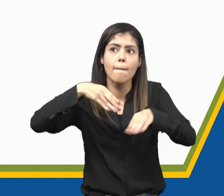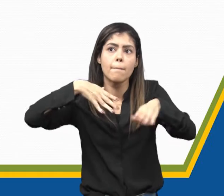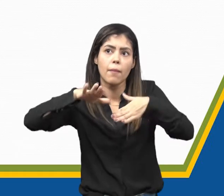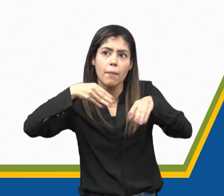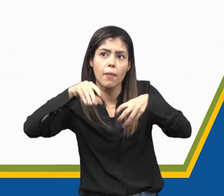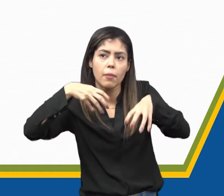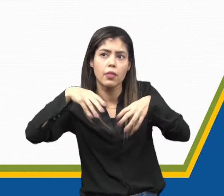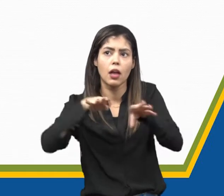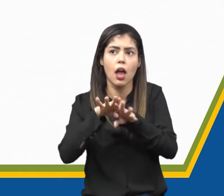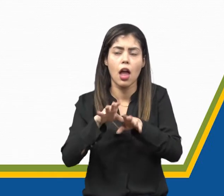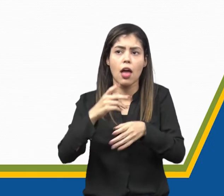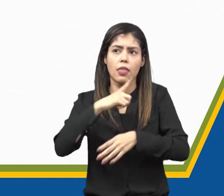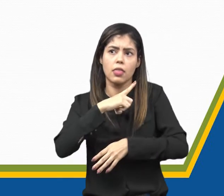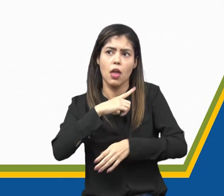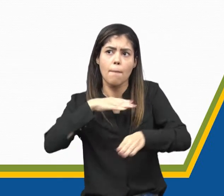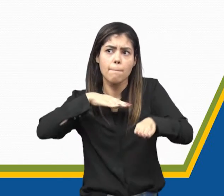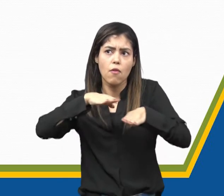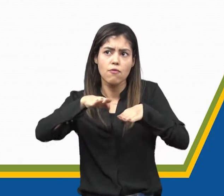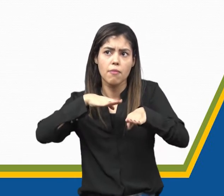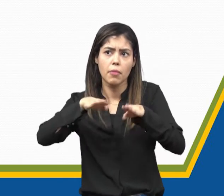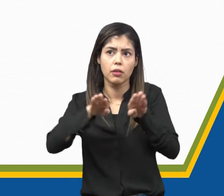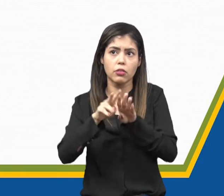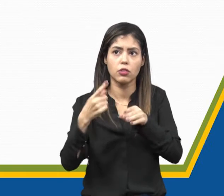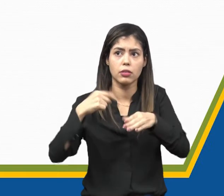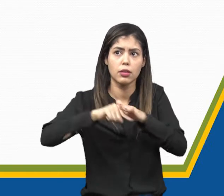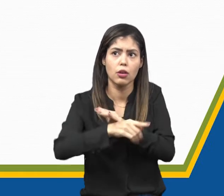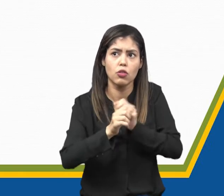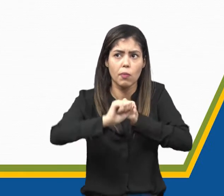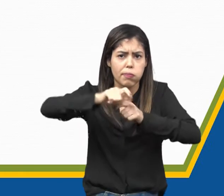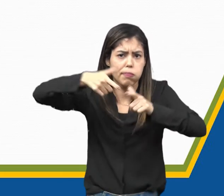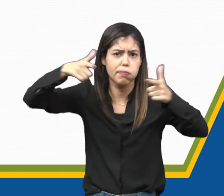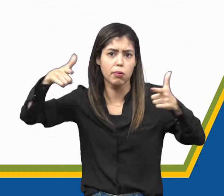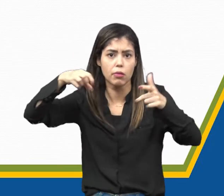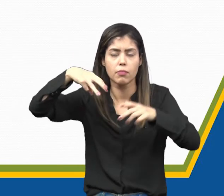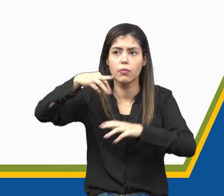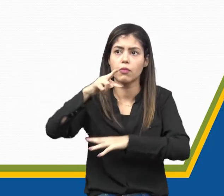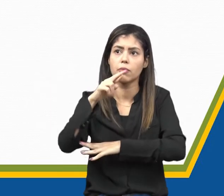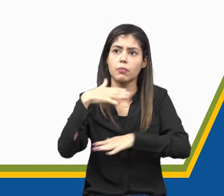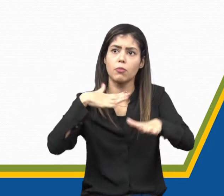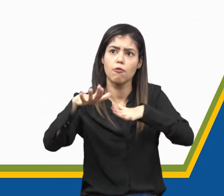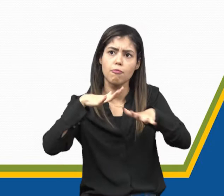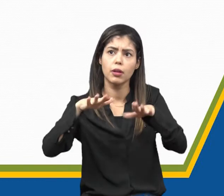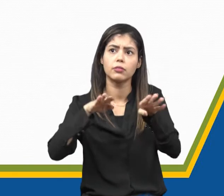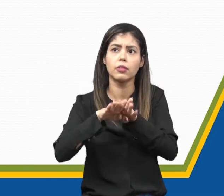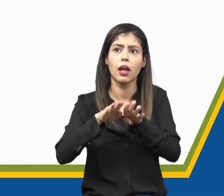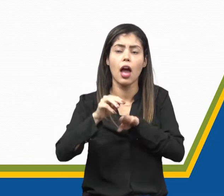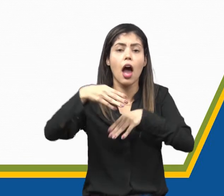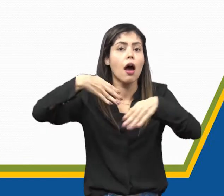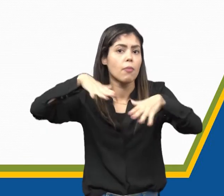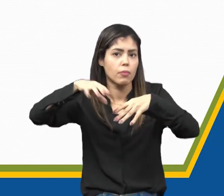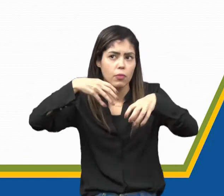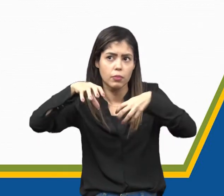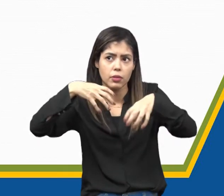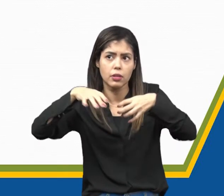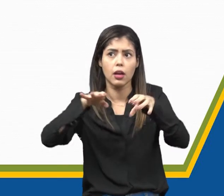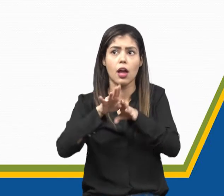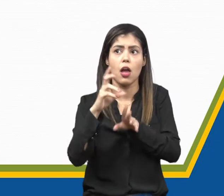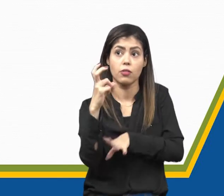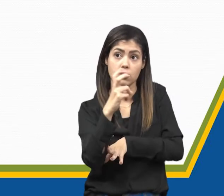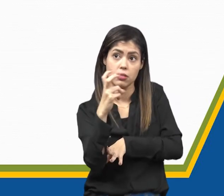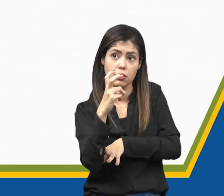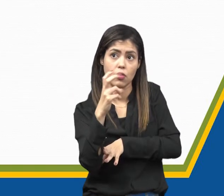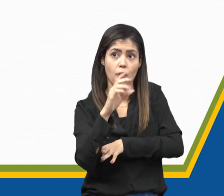para executar movimentos dentro de uma grande amplitude de movimentação. A mobilidade é um dos